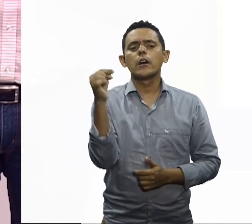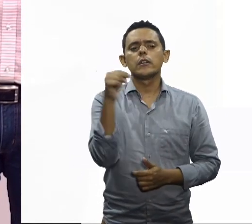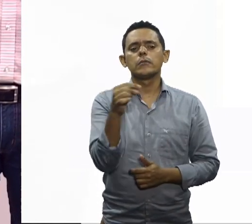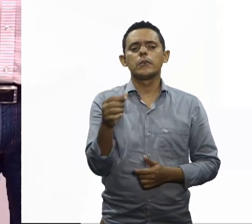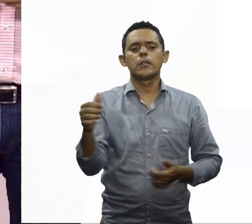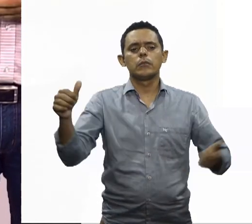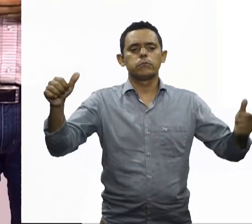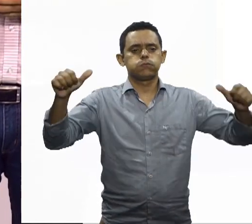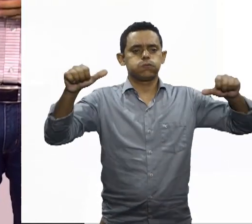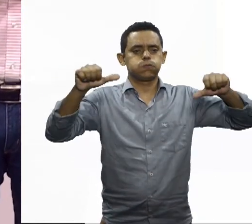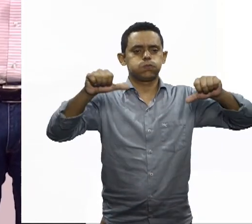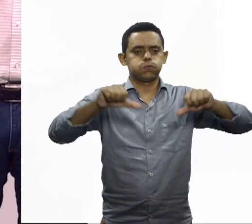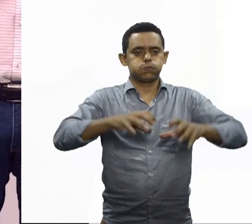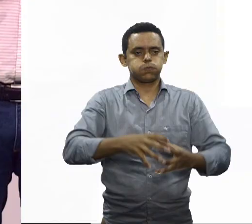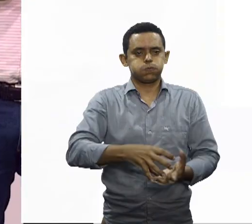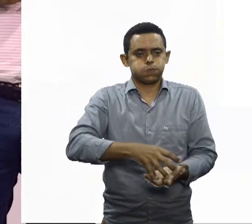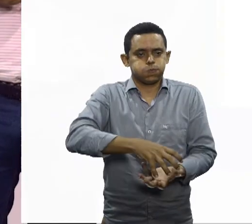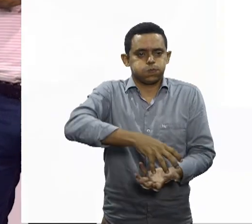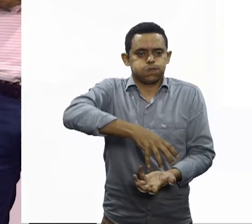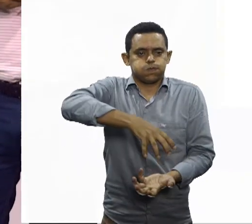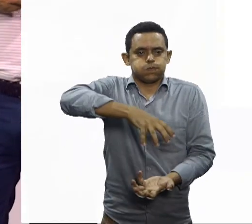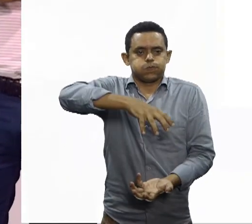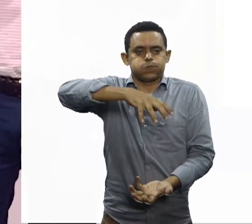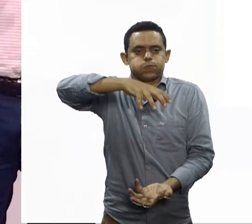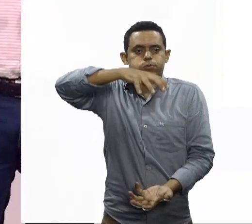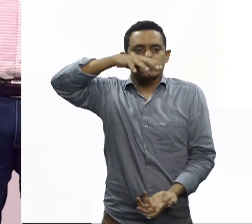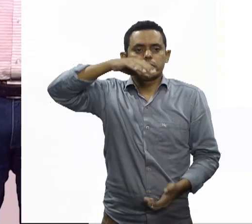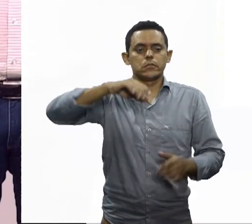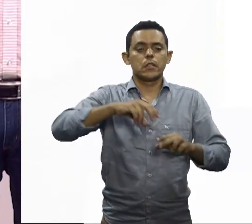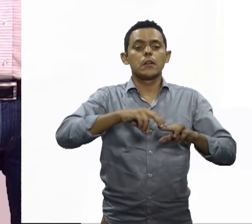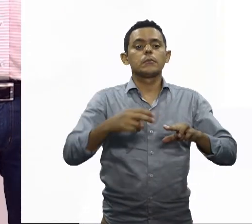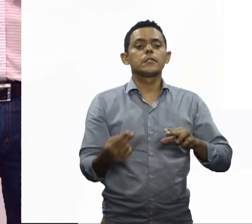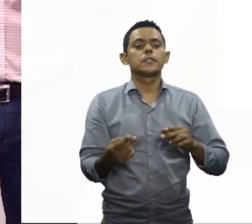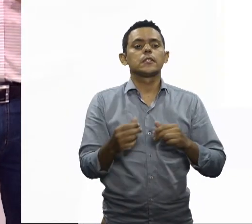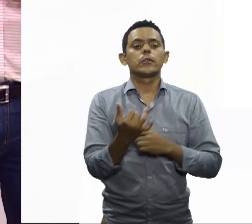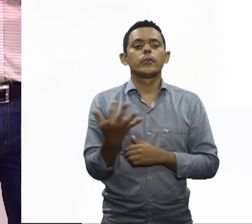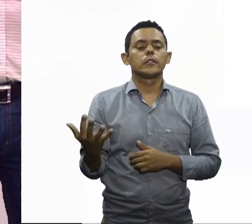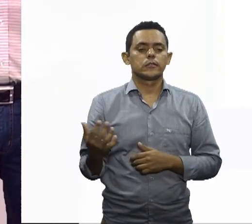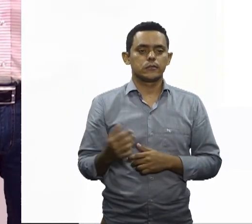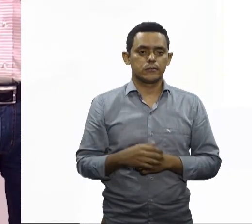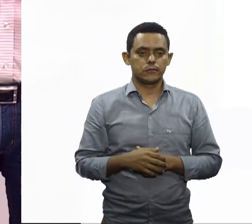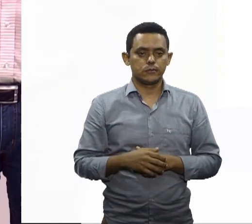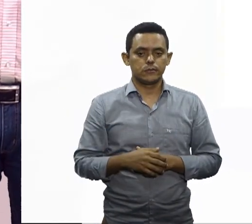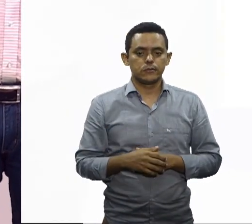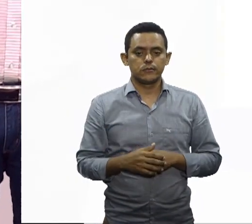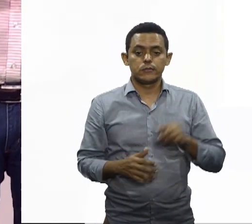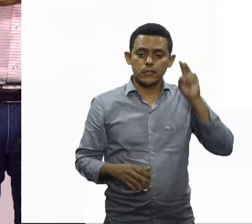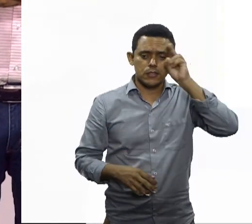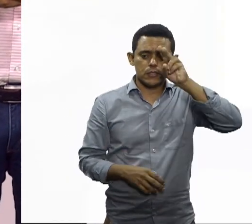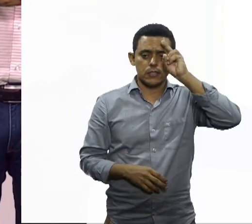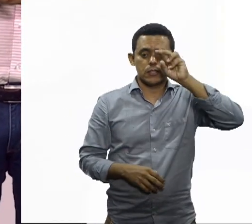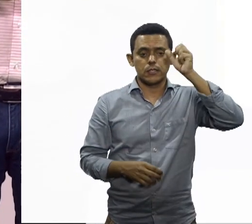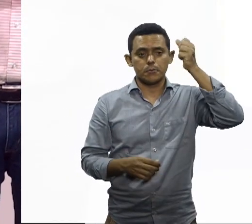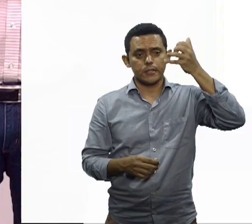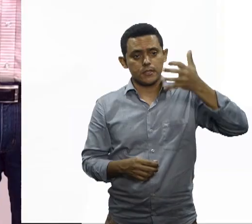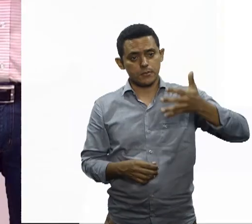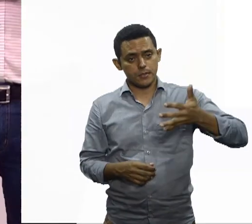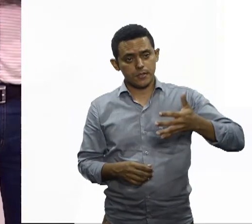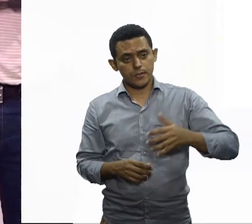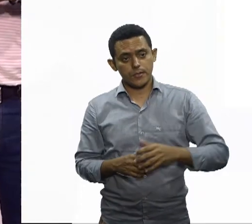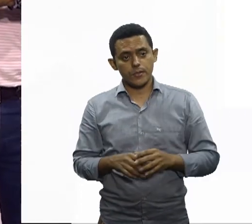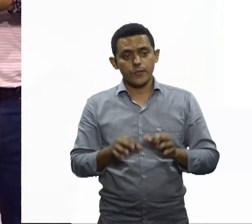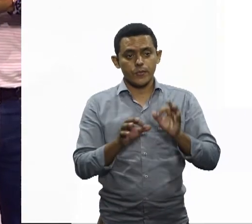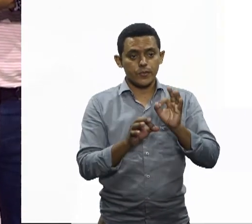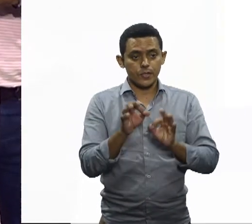encher totalmente essa piscina. Lembra que eu expliquei agora há pouco? Todas as unidades, você tem que colocar tudo